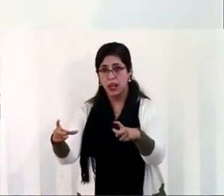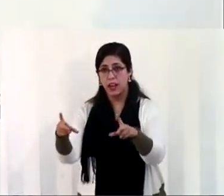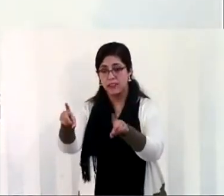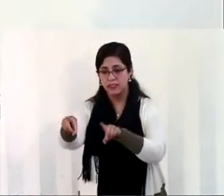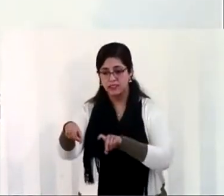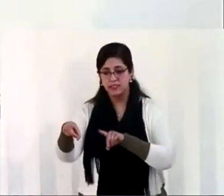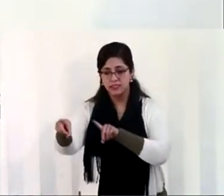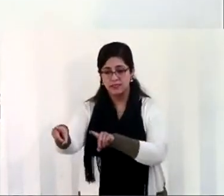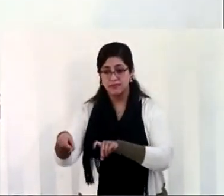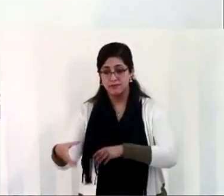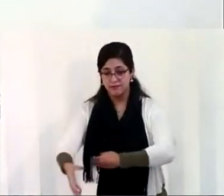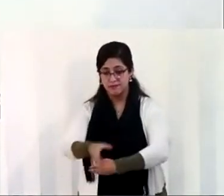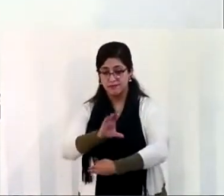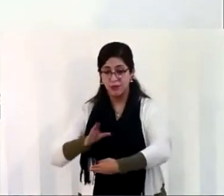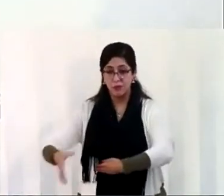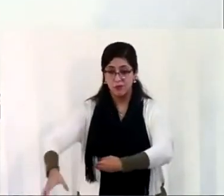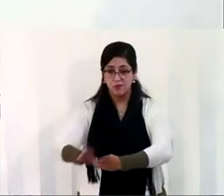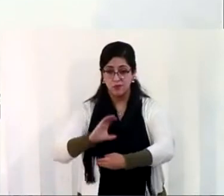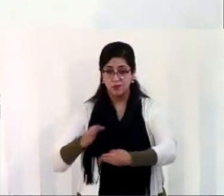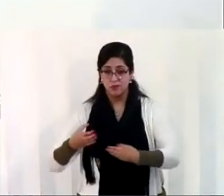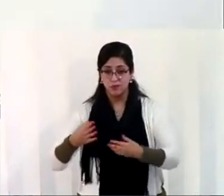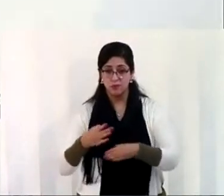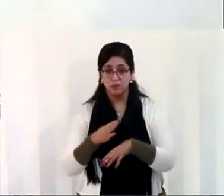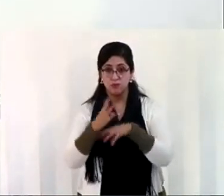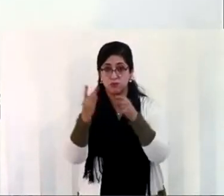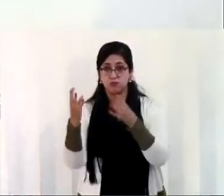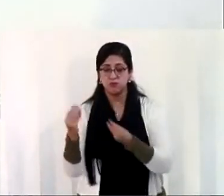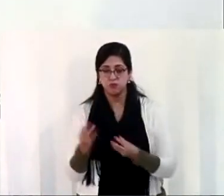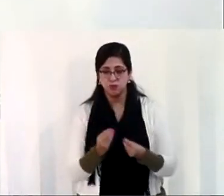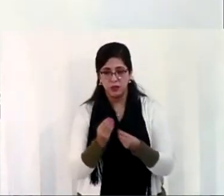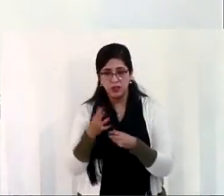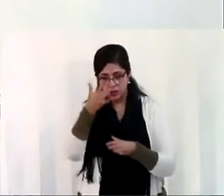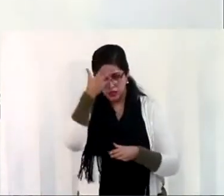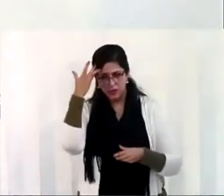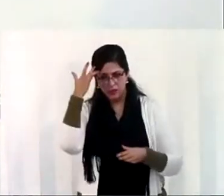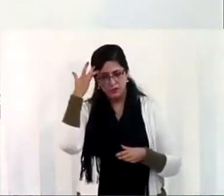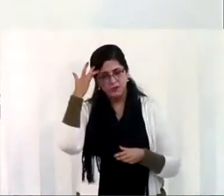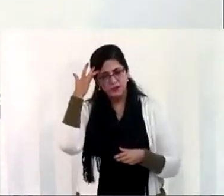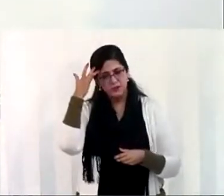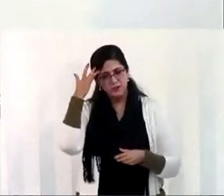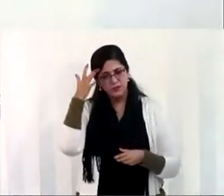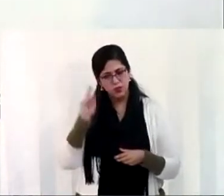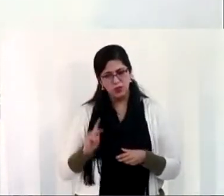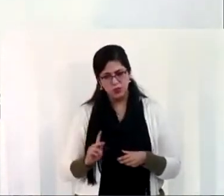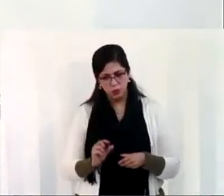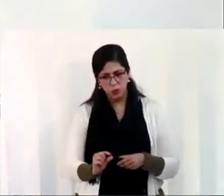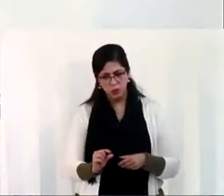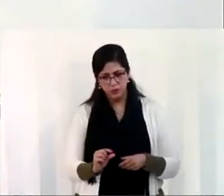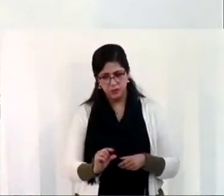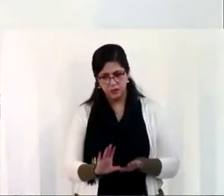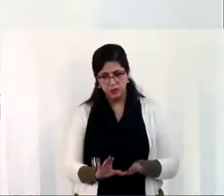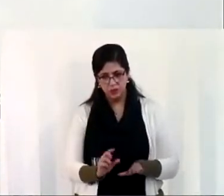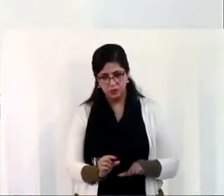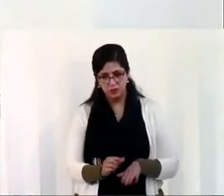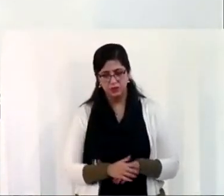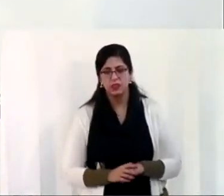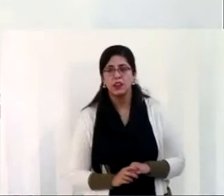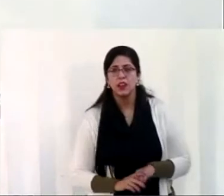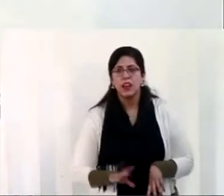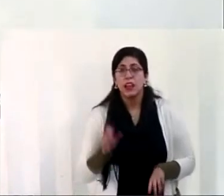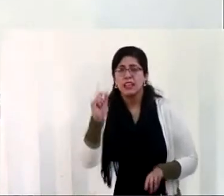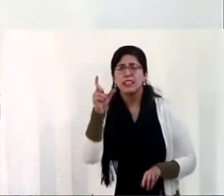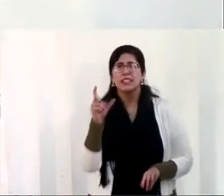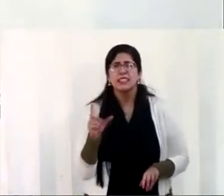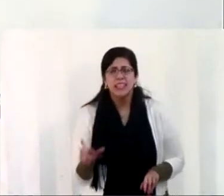Quem os trouxe para este lugar? Agora tudo está bem, né? Agora onde se planta, dá.